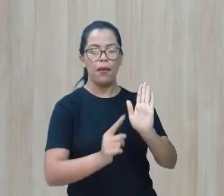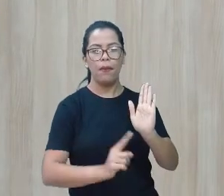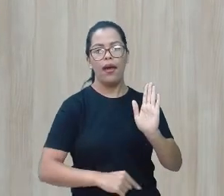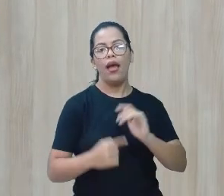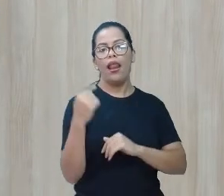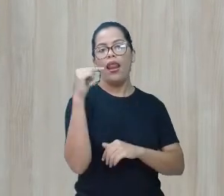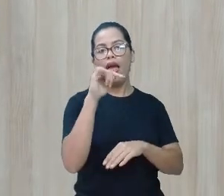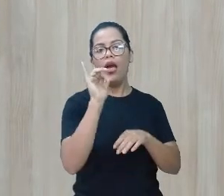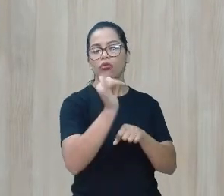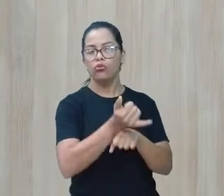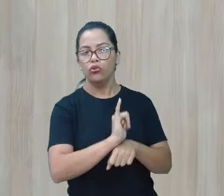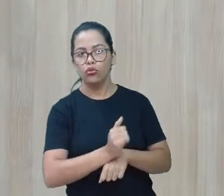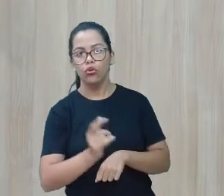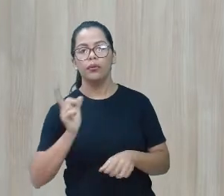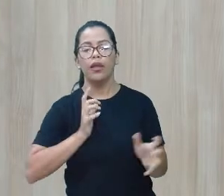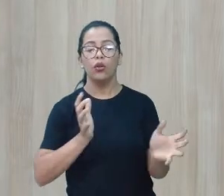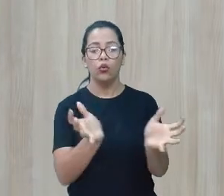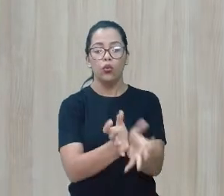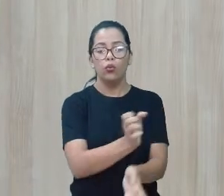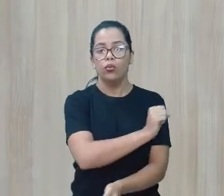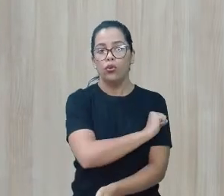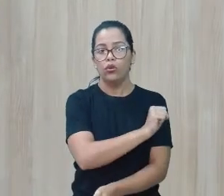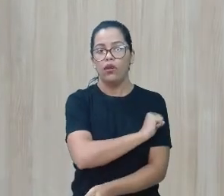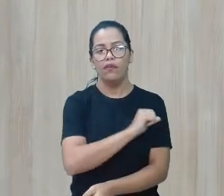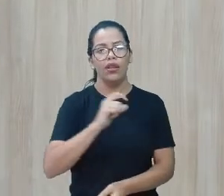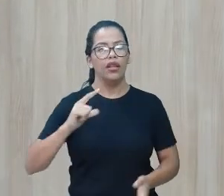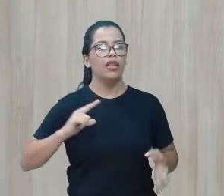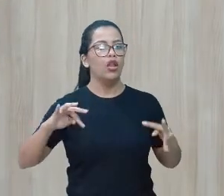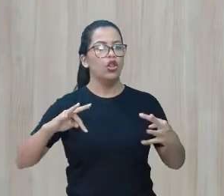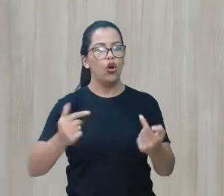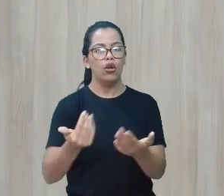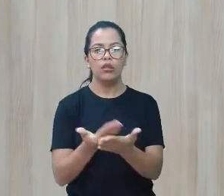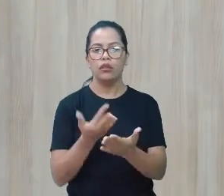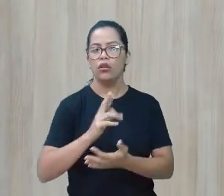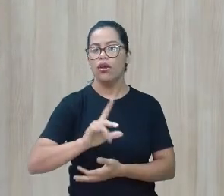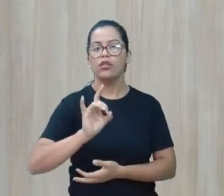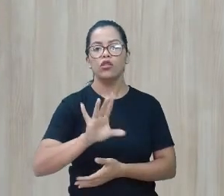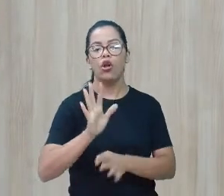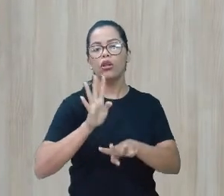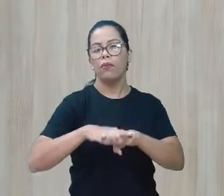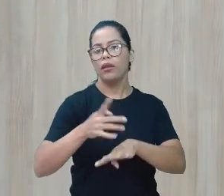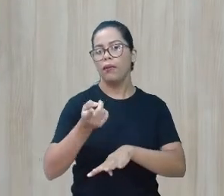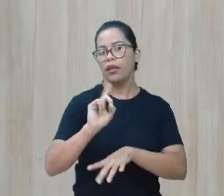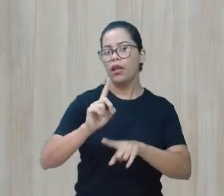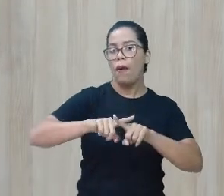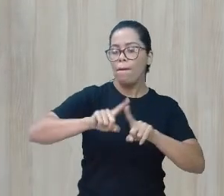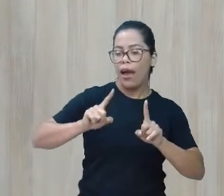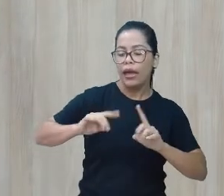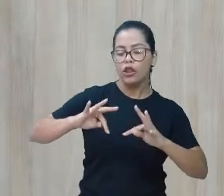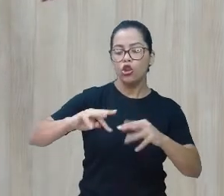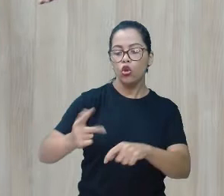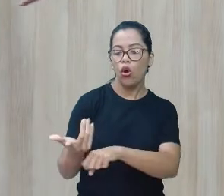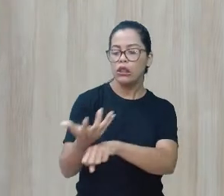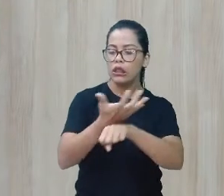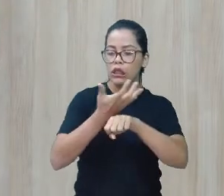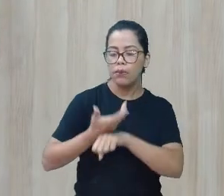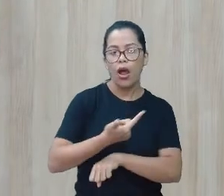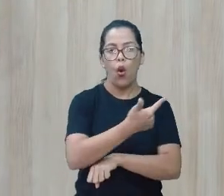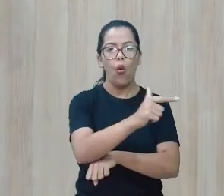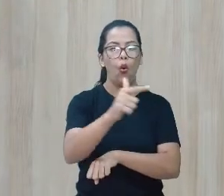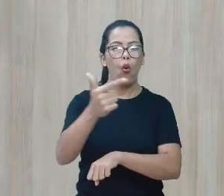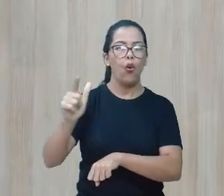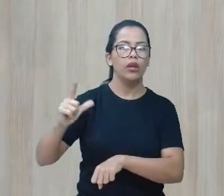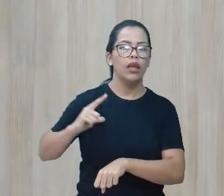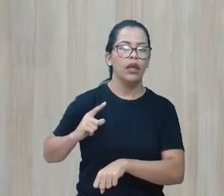tá? Tem uma playlist lá, 8º ano, com todas as aulas, não só de matemática, mas também de todas as disciplinas, por